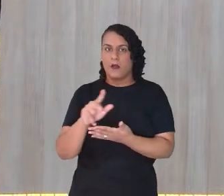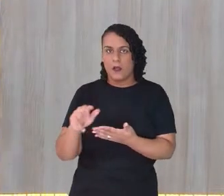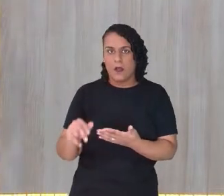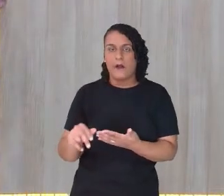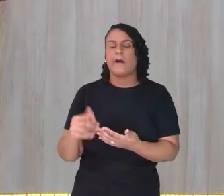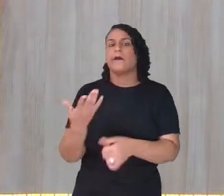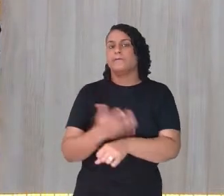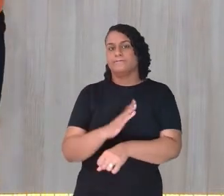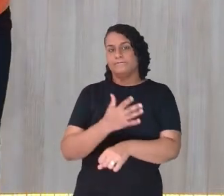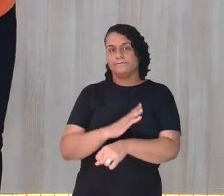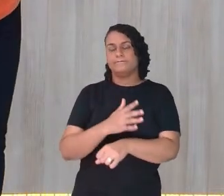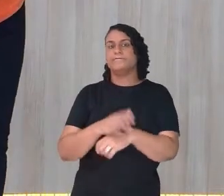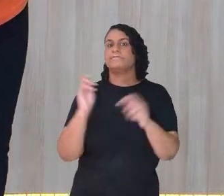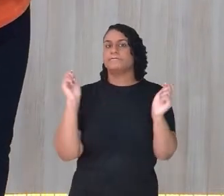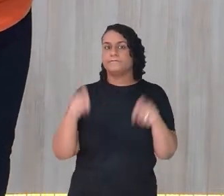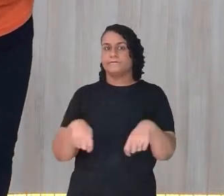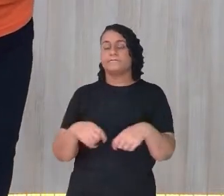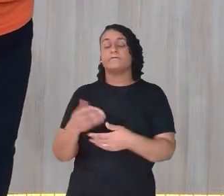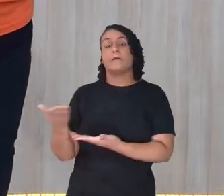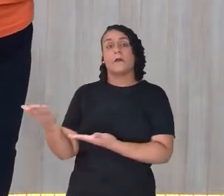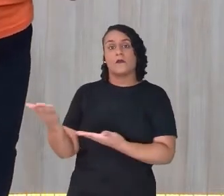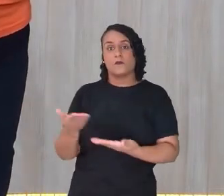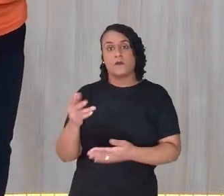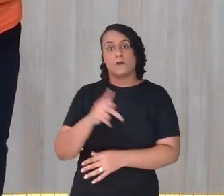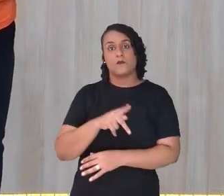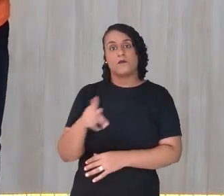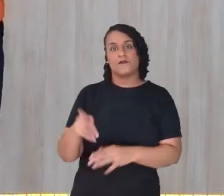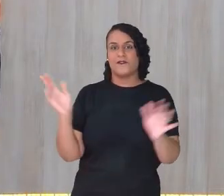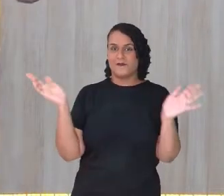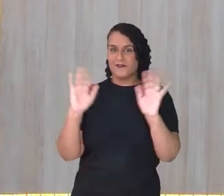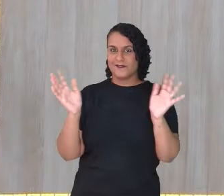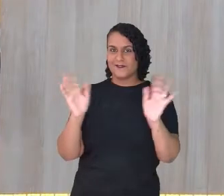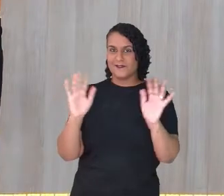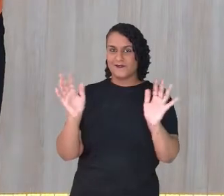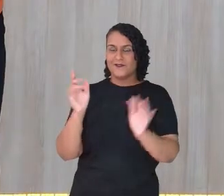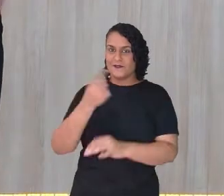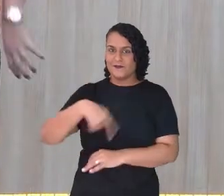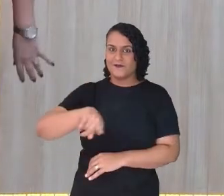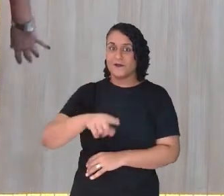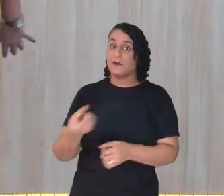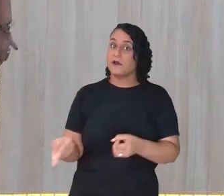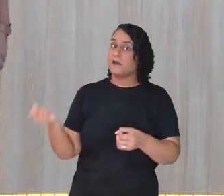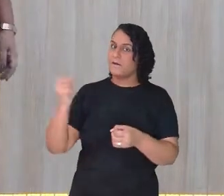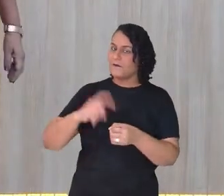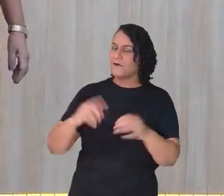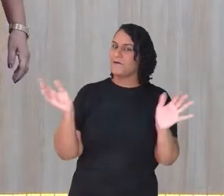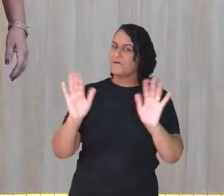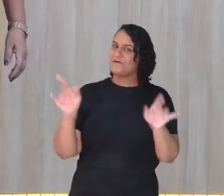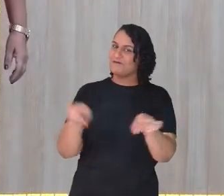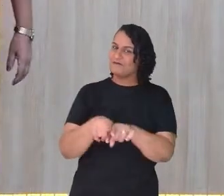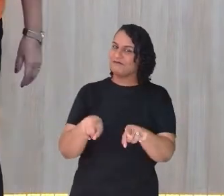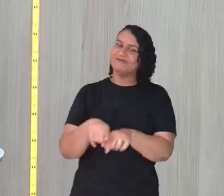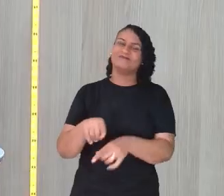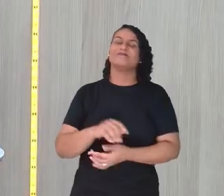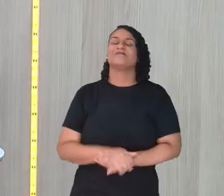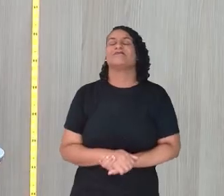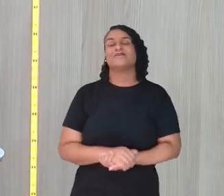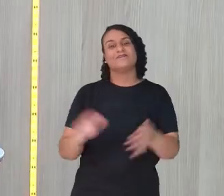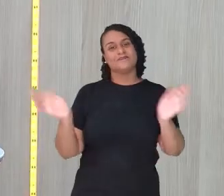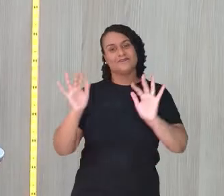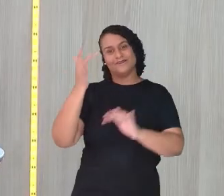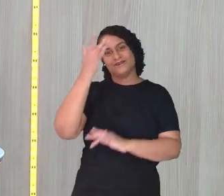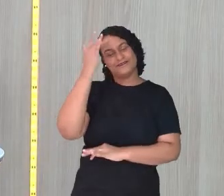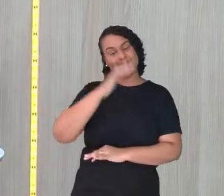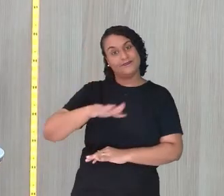várias atividades. Eu vou chamar a professora Cláudia, que ela vai se despedir de vocês, e eu volto para me despedir também. Tchau, tchau,